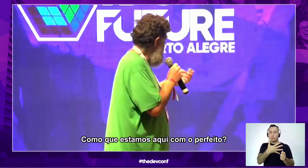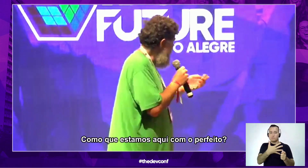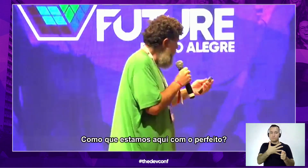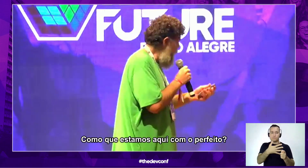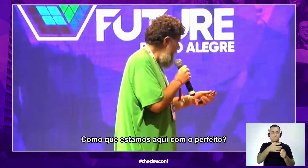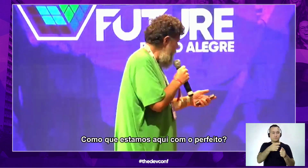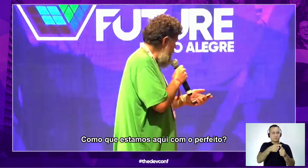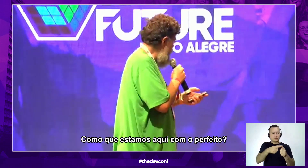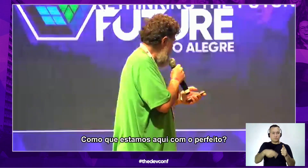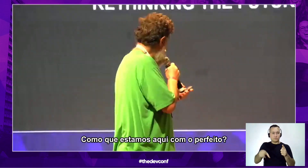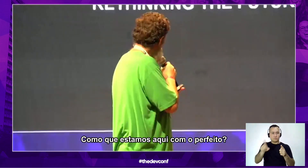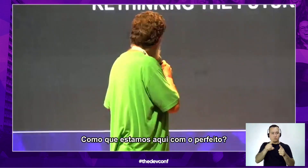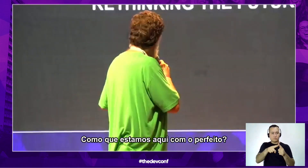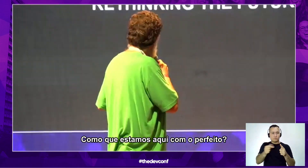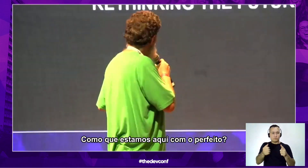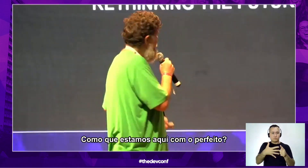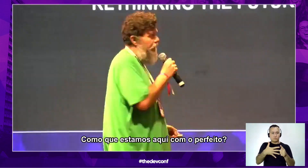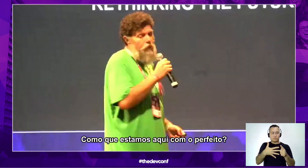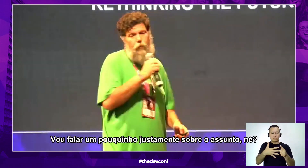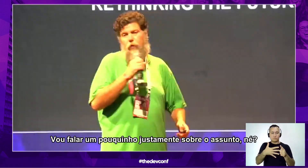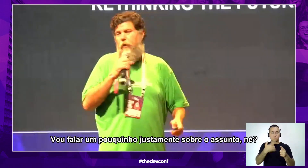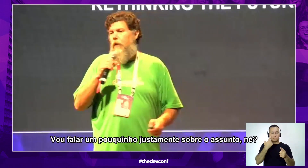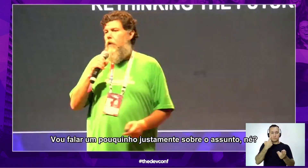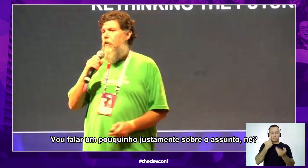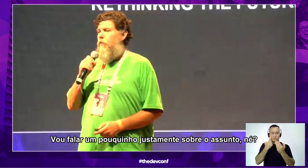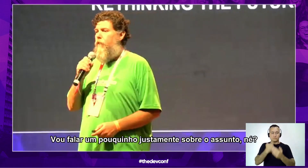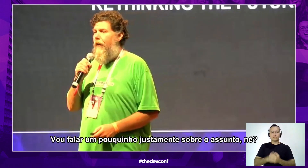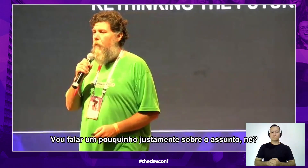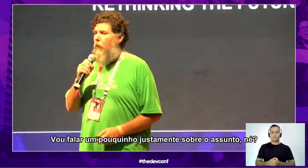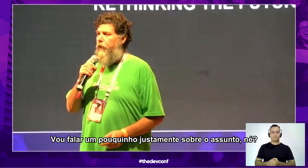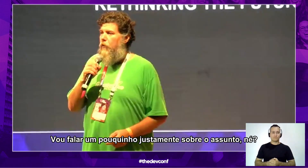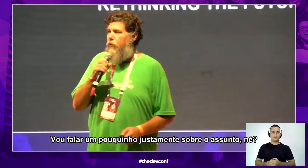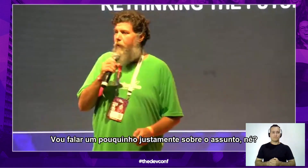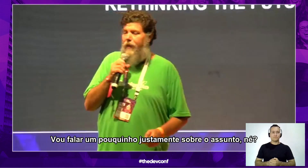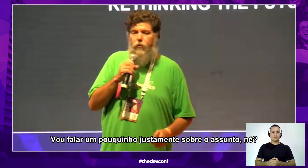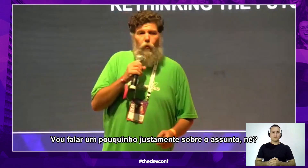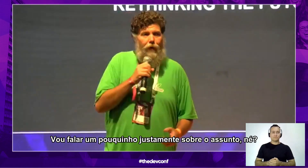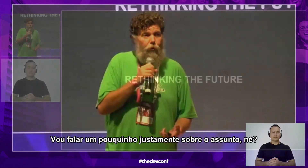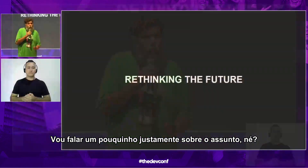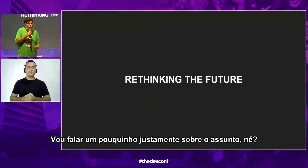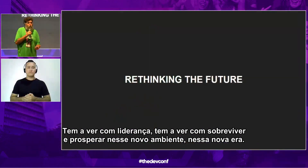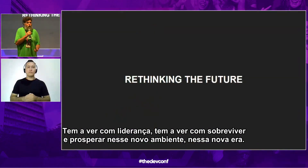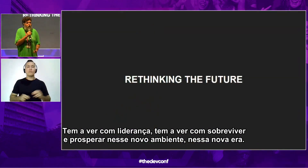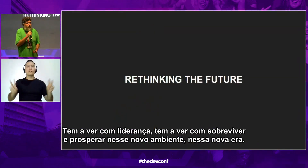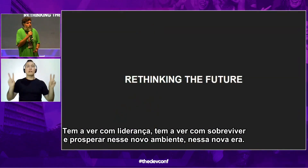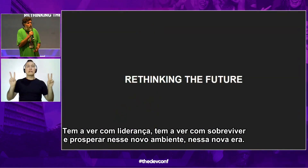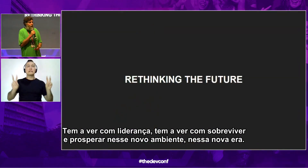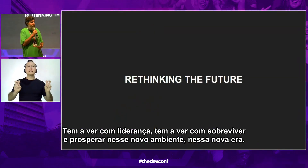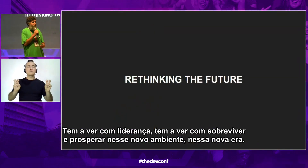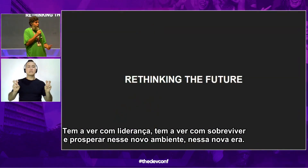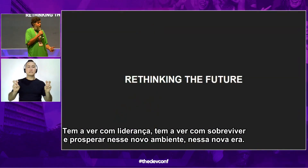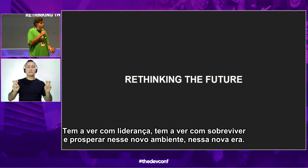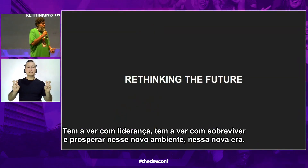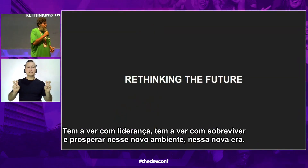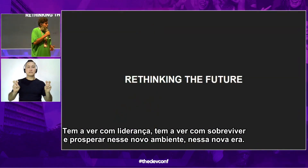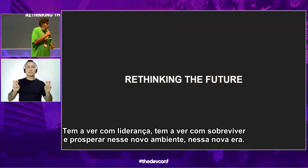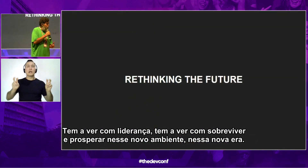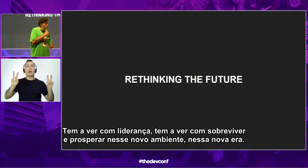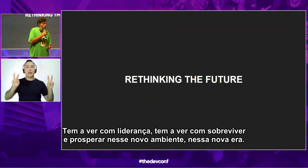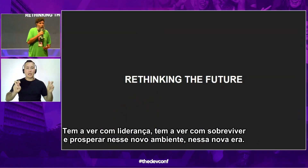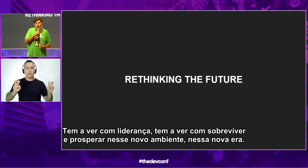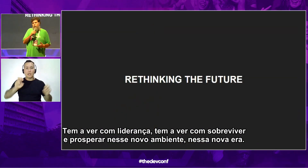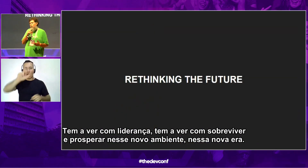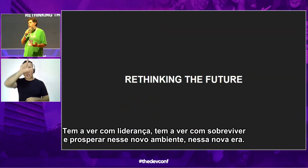aqui com o... Perfeito. Vou falar um pouquinho justamente o assunto, né, tem a ver com liderança, tem a ver